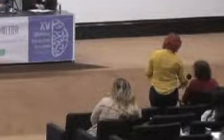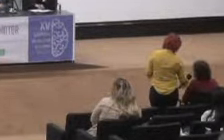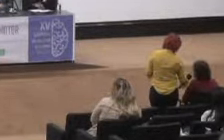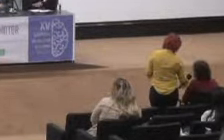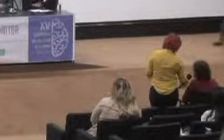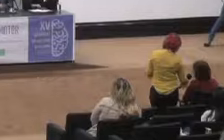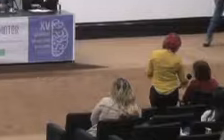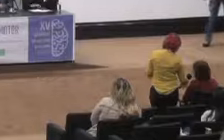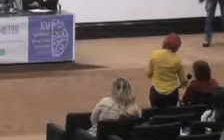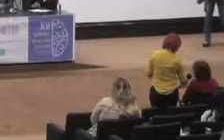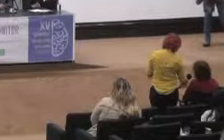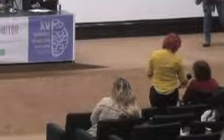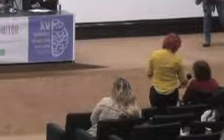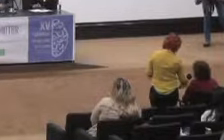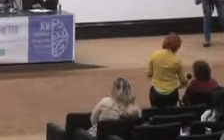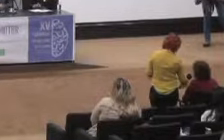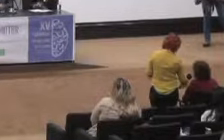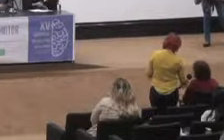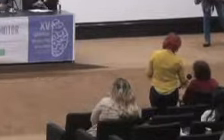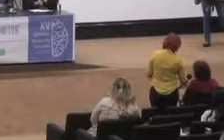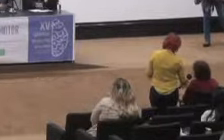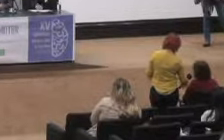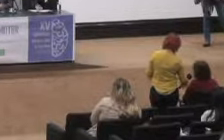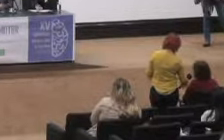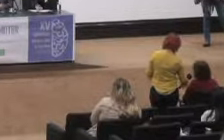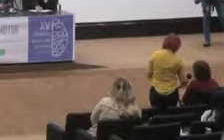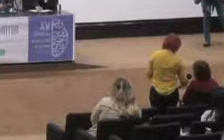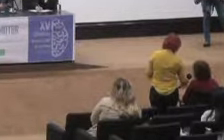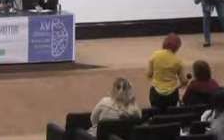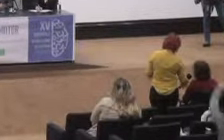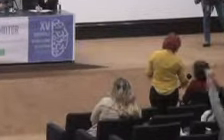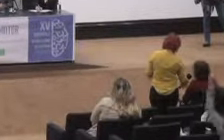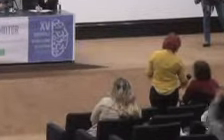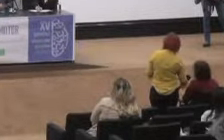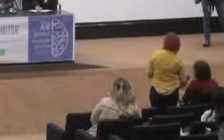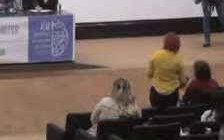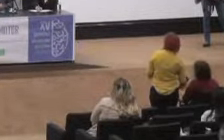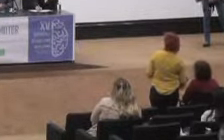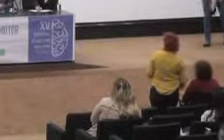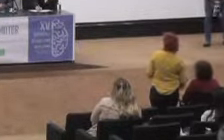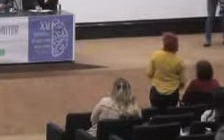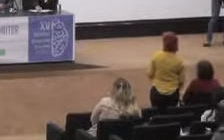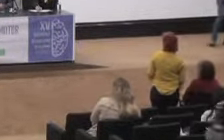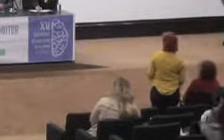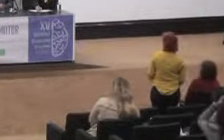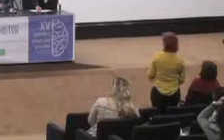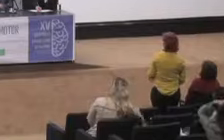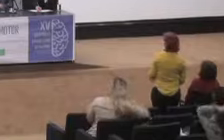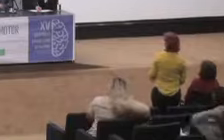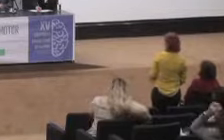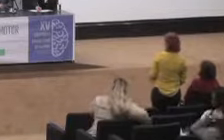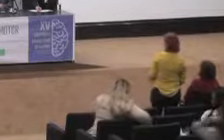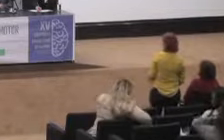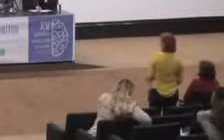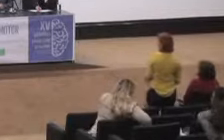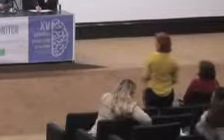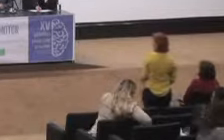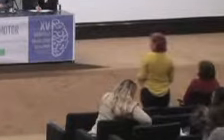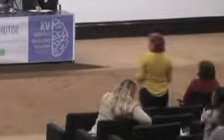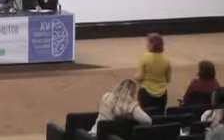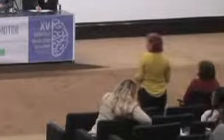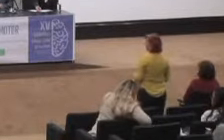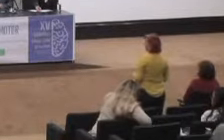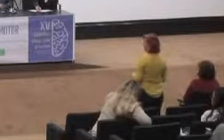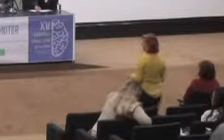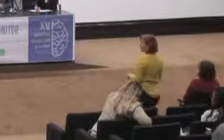se isso realmente vai estar em prática e como que é esse tratamento. Muito bem. Posso responder. A técnica,